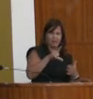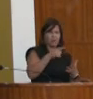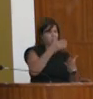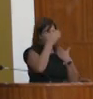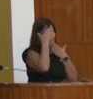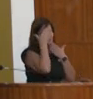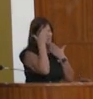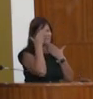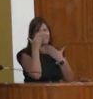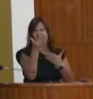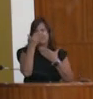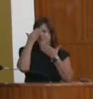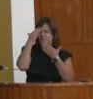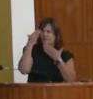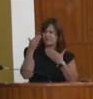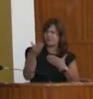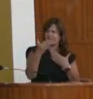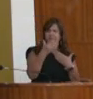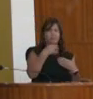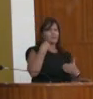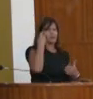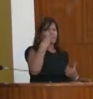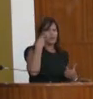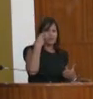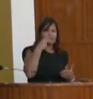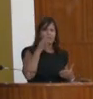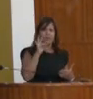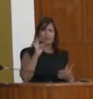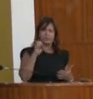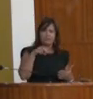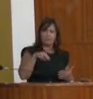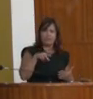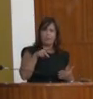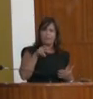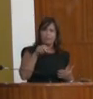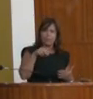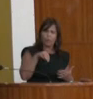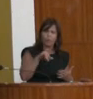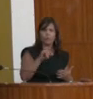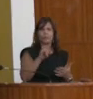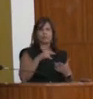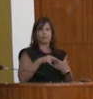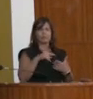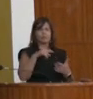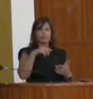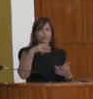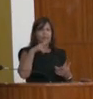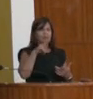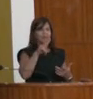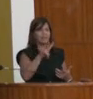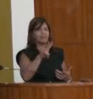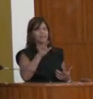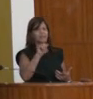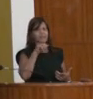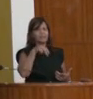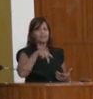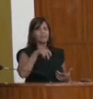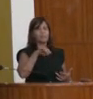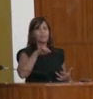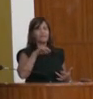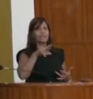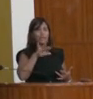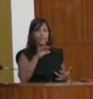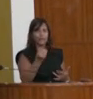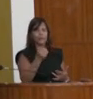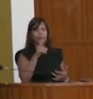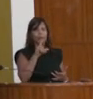presença. Agradecer a presença do vereador Tepone, o Vampirinho, meu amigo Lela. Agradecer a